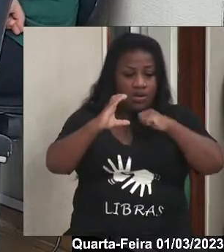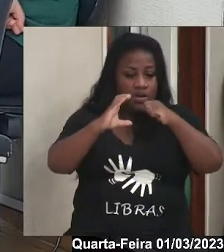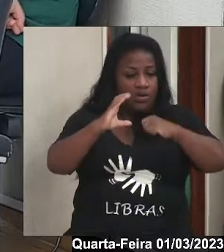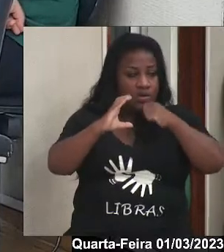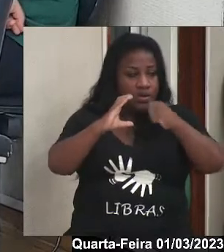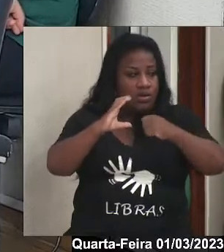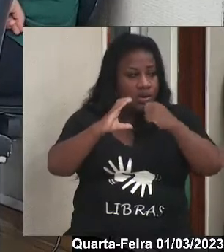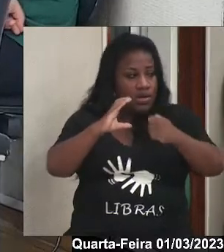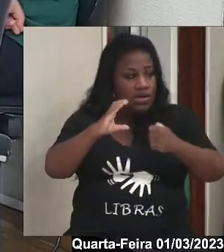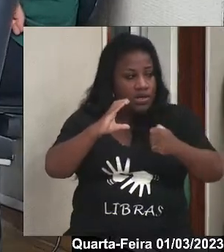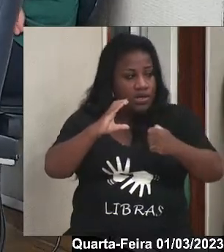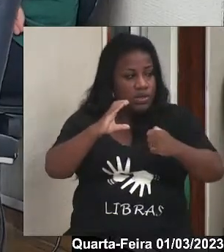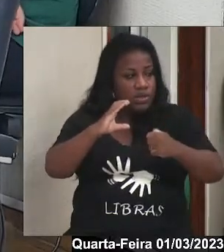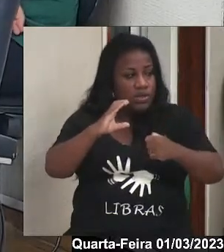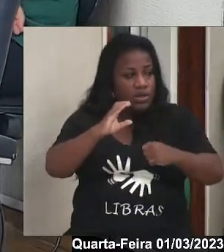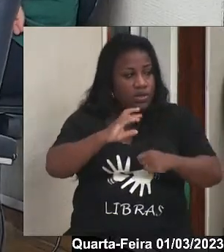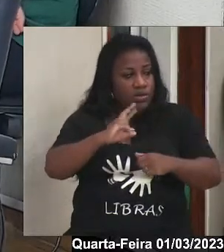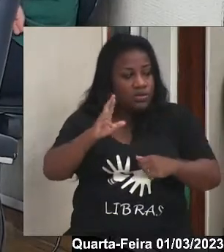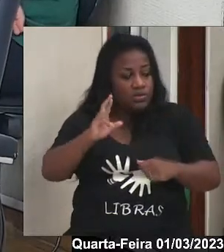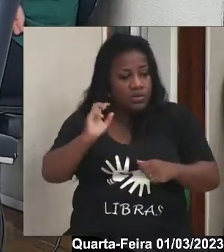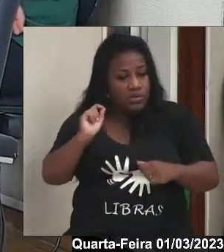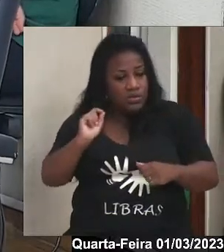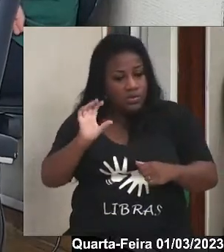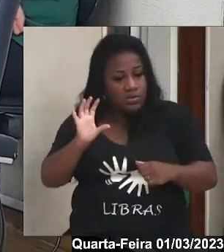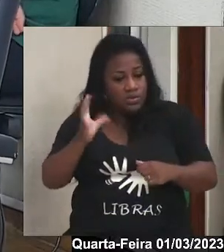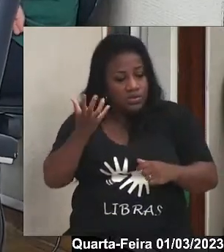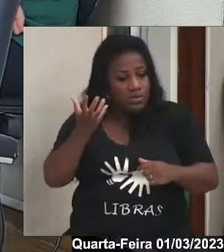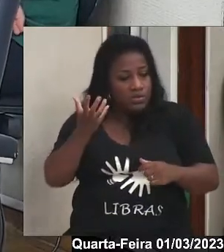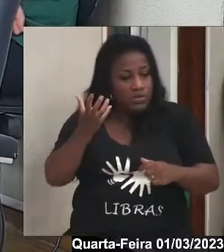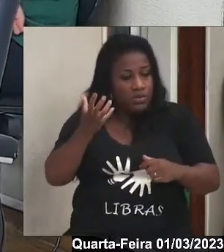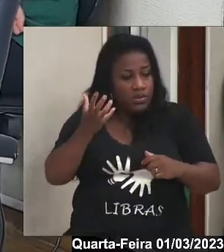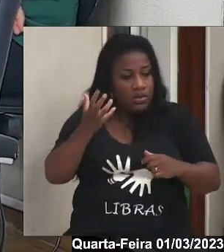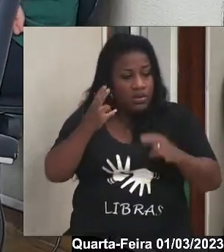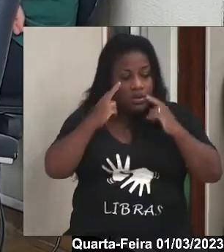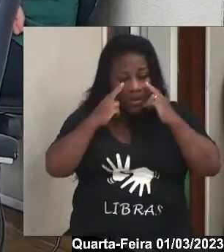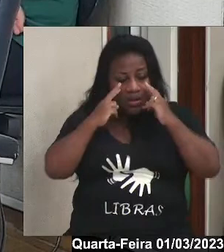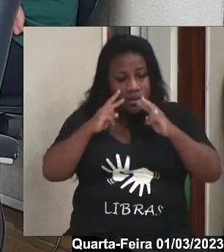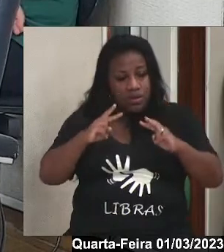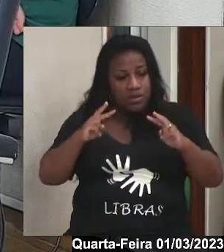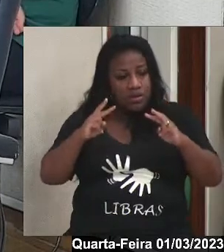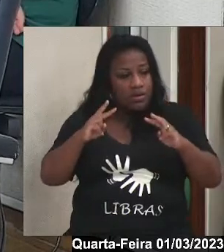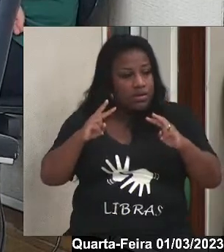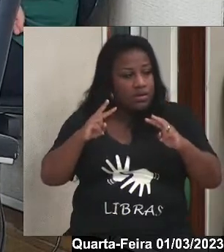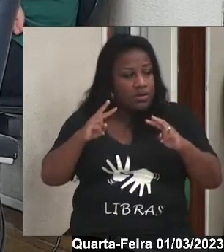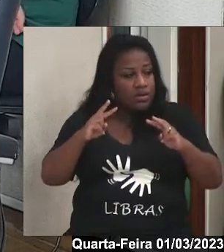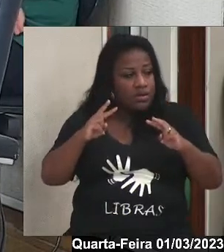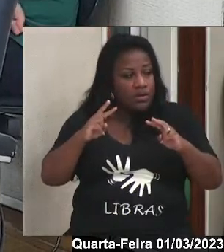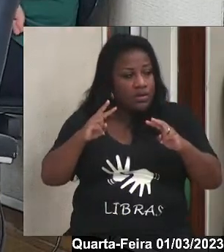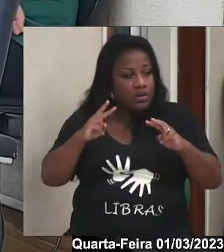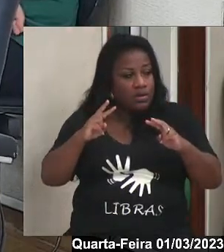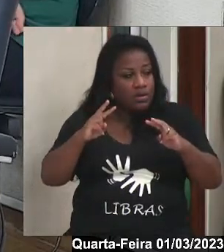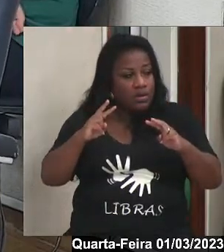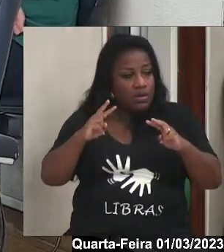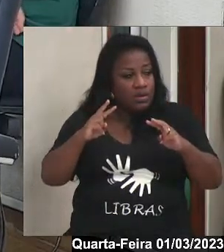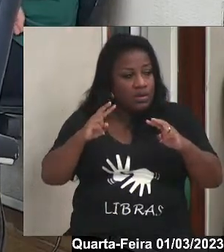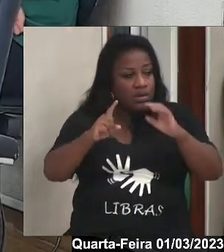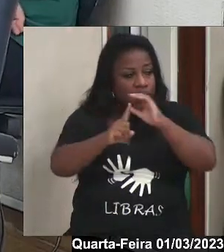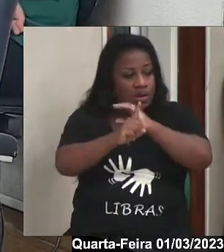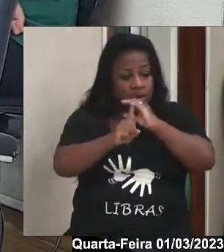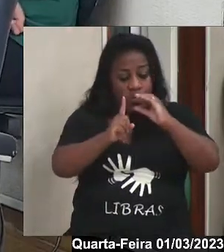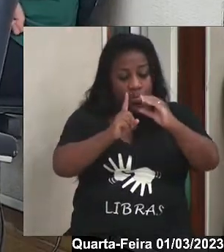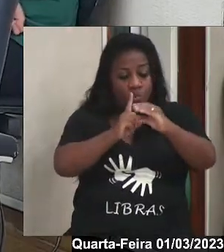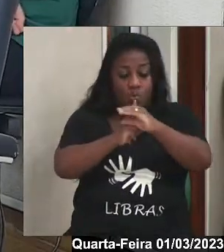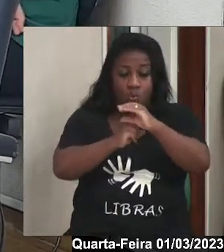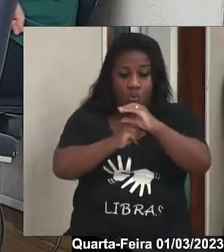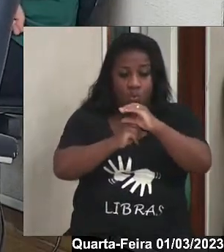vídeos como esse. Infelizmente, presidente, o que sobrou para o senhor é isso, né? Você vê o seu Instagram, tem culto, tem